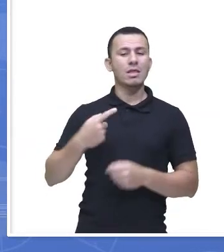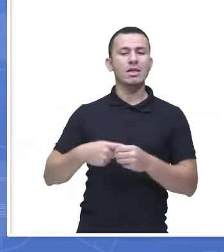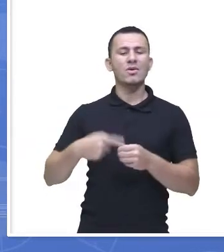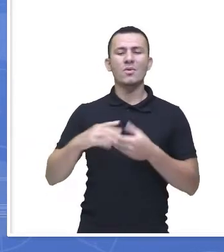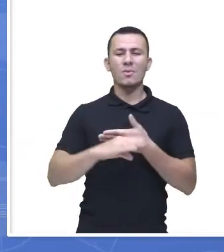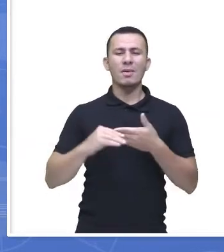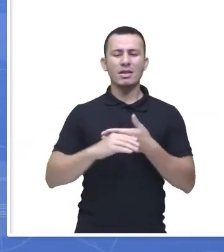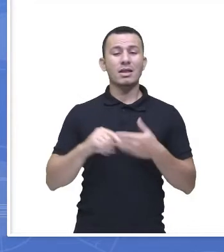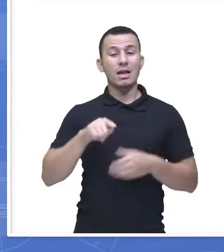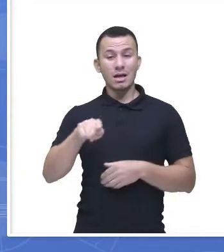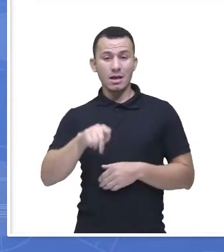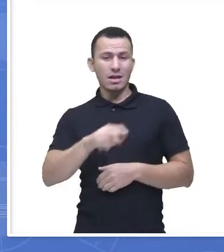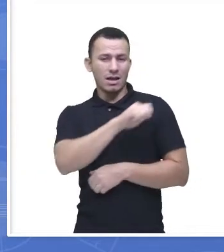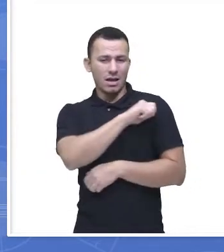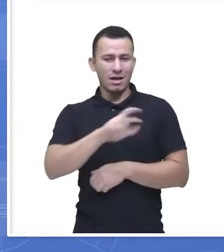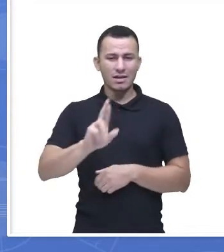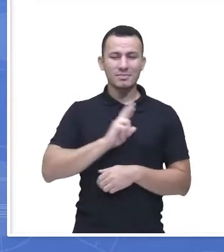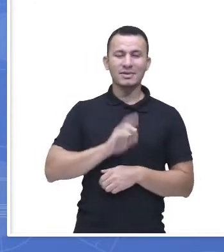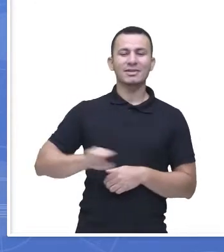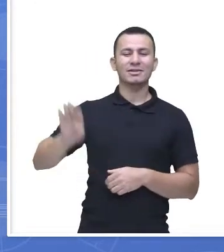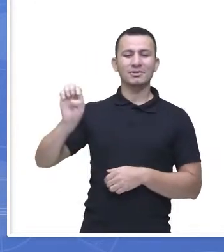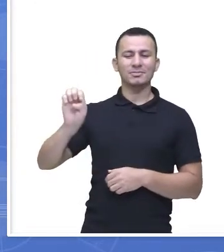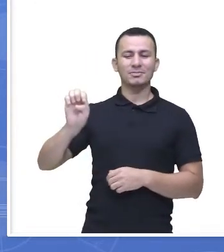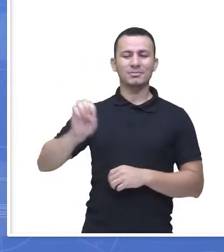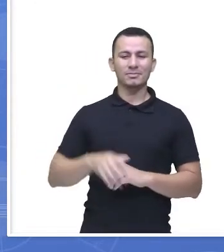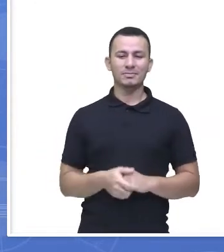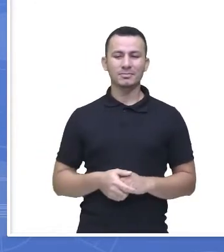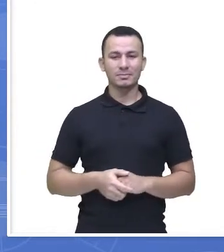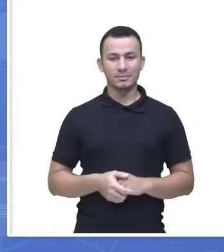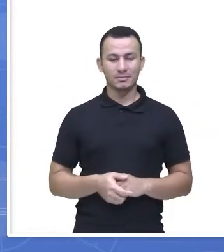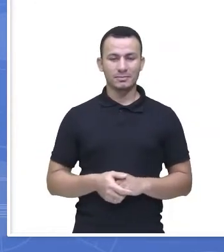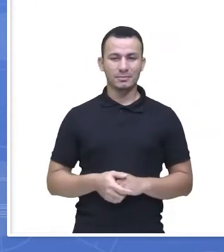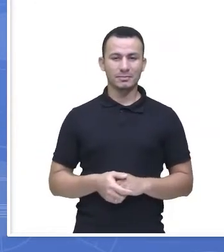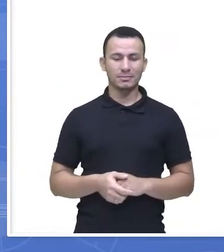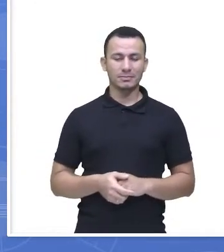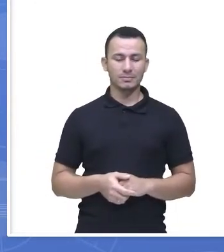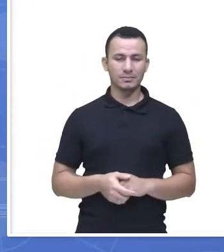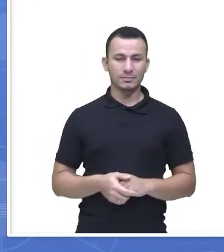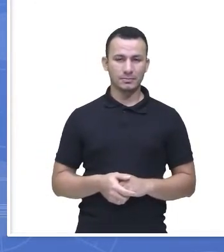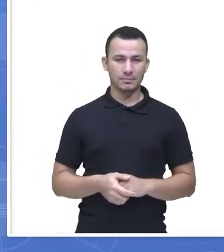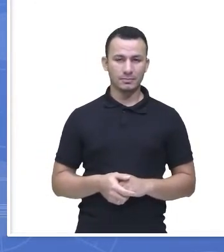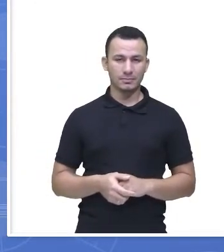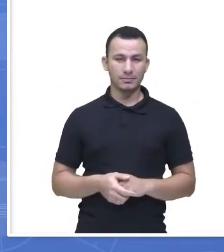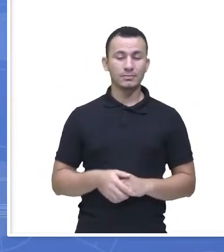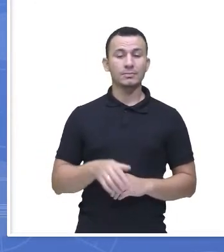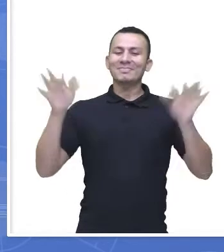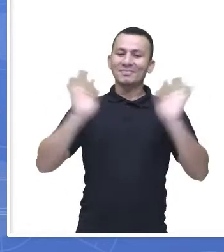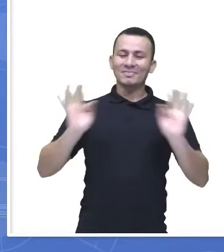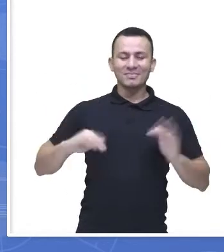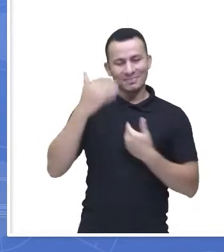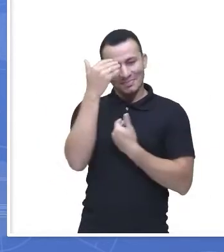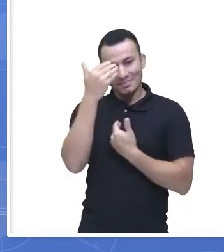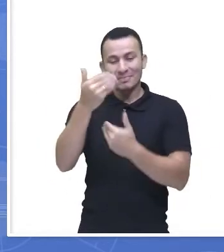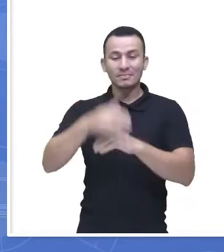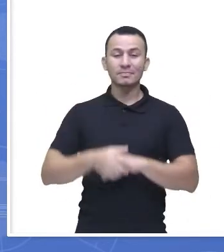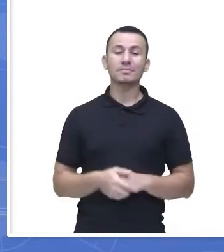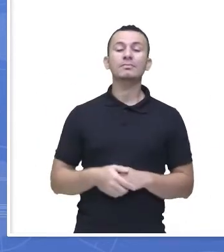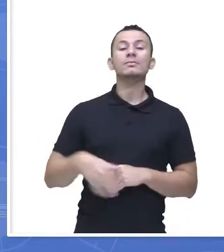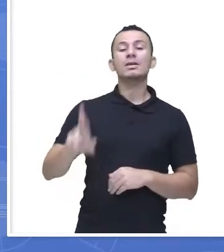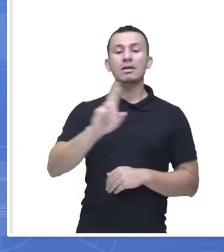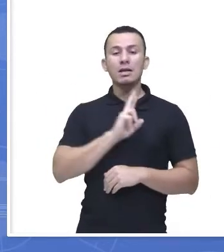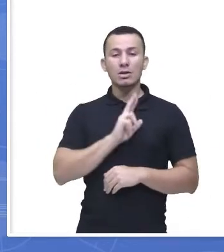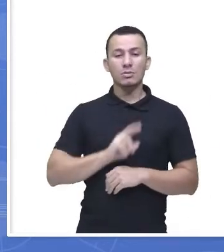Vamos lá no chat ver o que vocês responderam para a gente. Vamos ver se vocês conseguiram compreender a questão e responder de